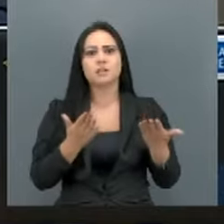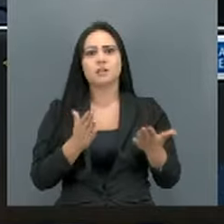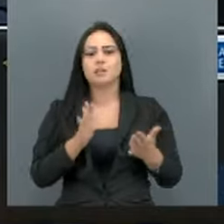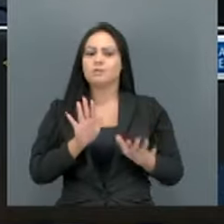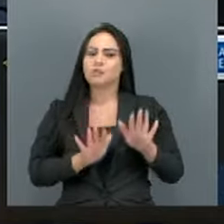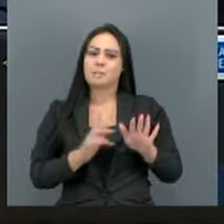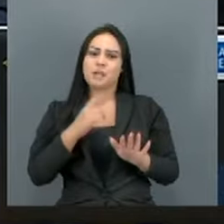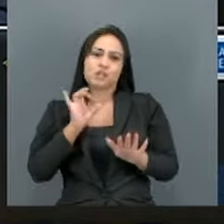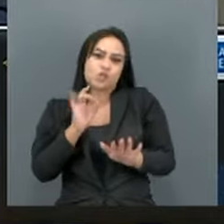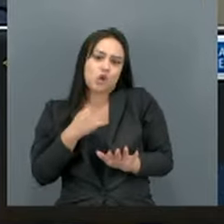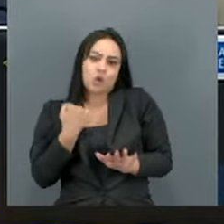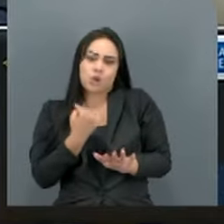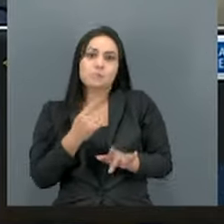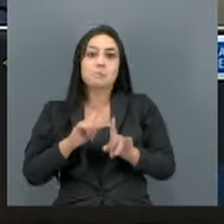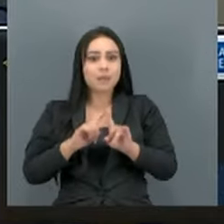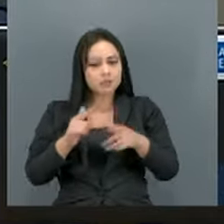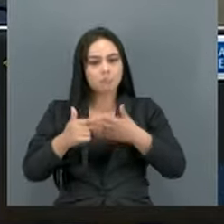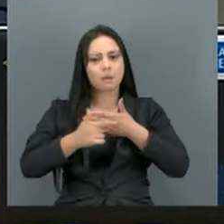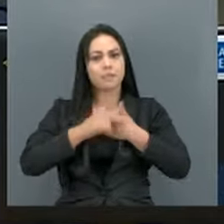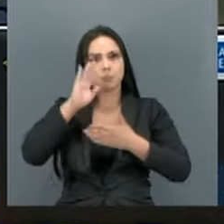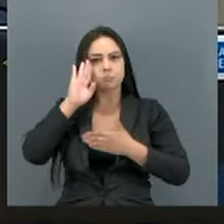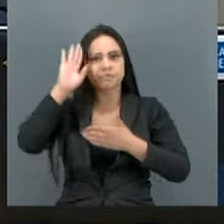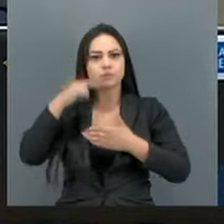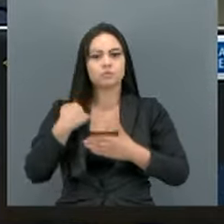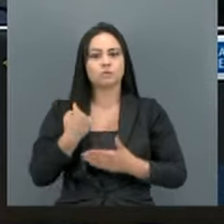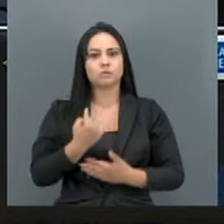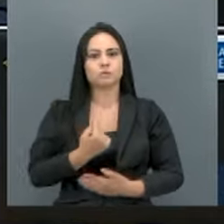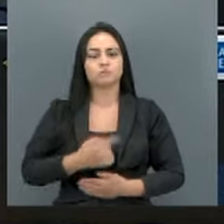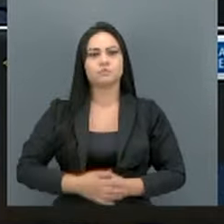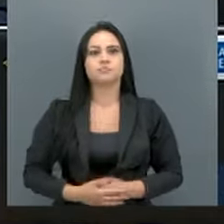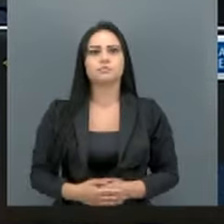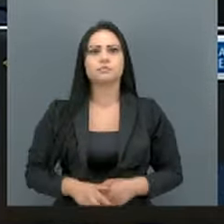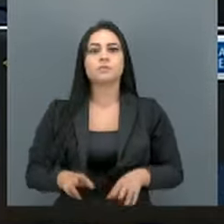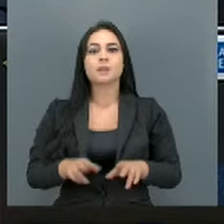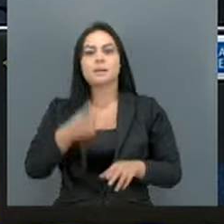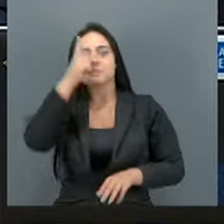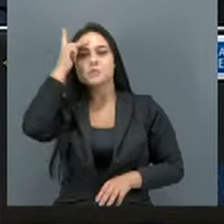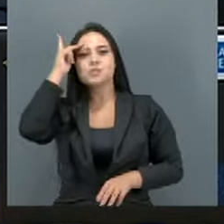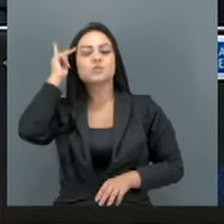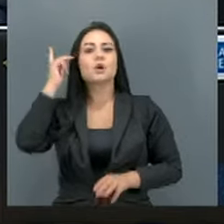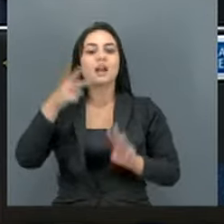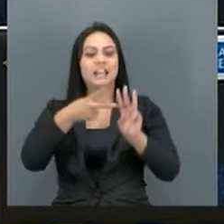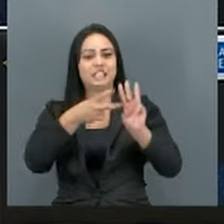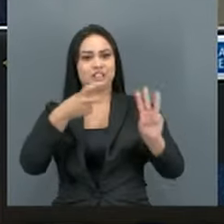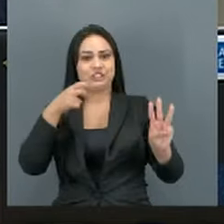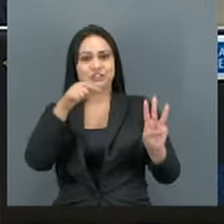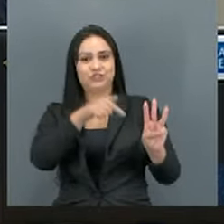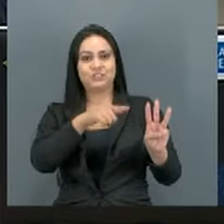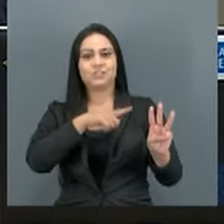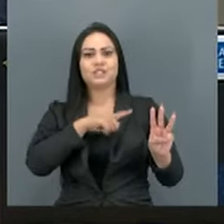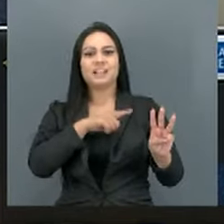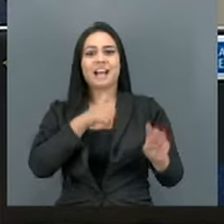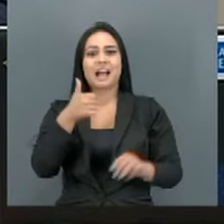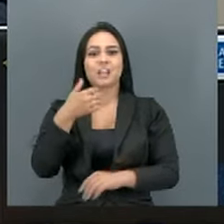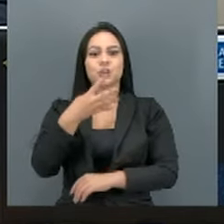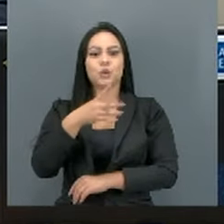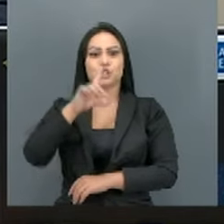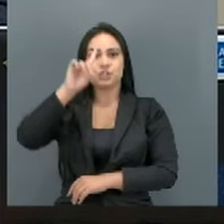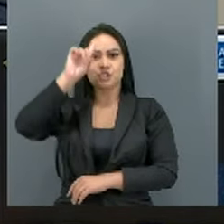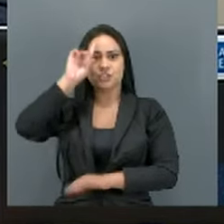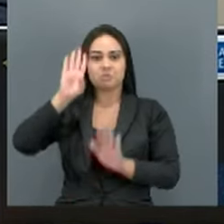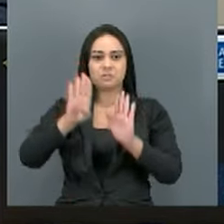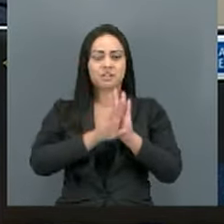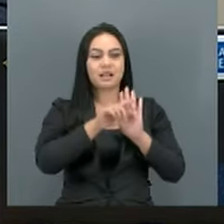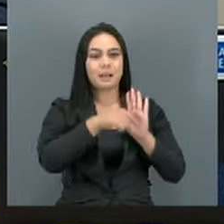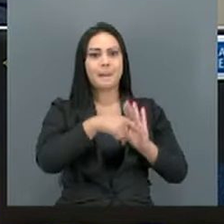gente, mas o papel é o que se fazer. Assim como aquele índio que levou 14 dias para chegar conosco lá em